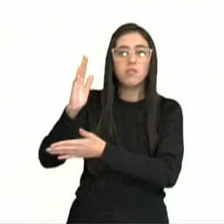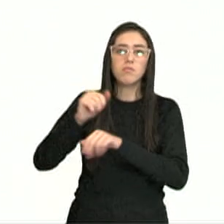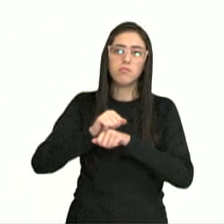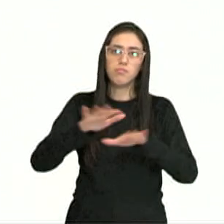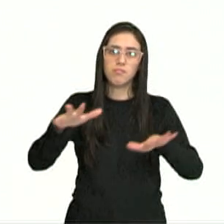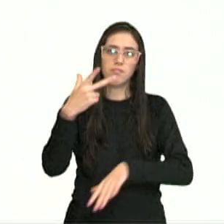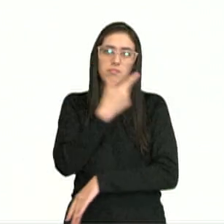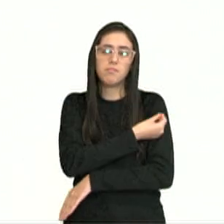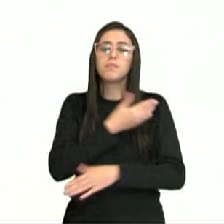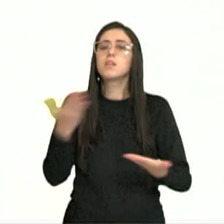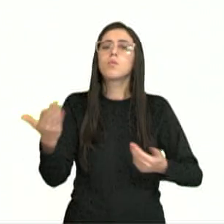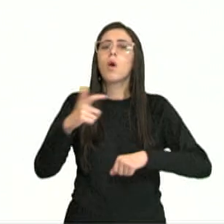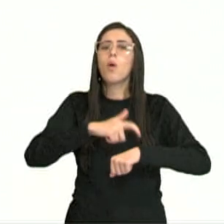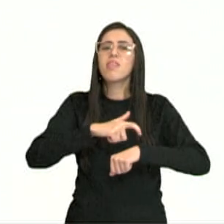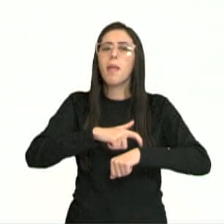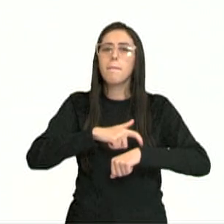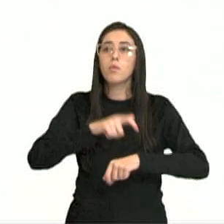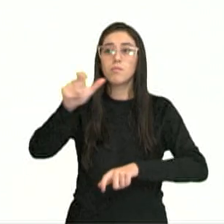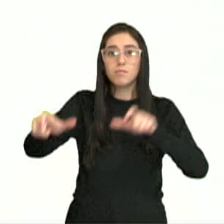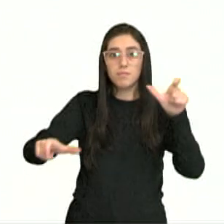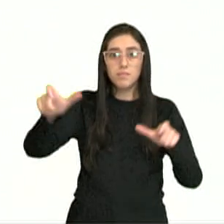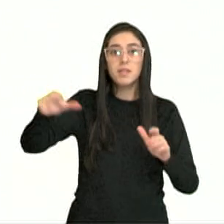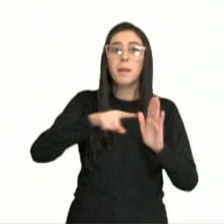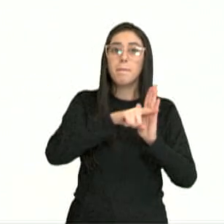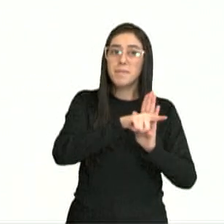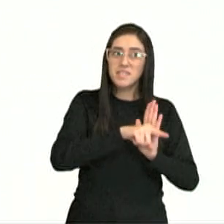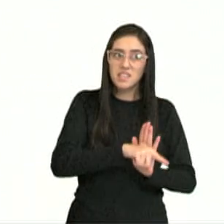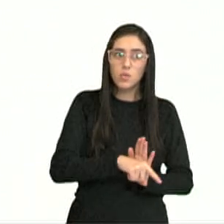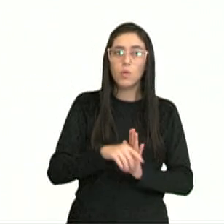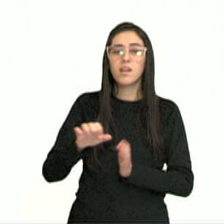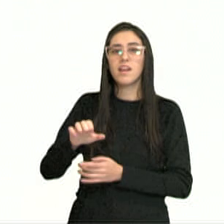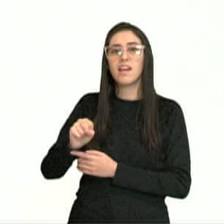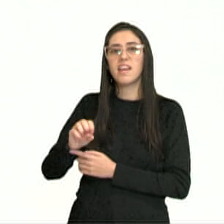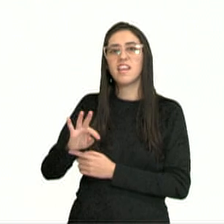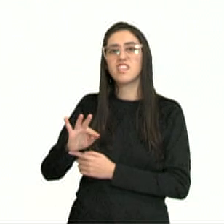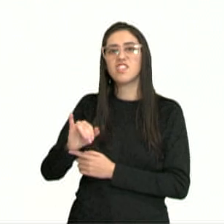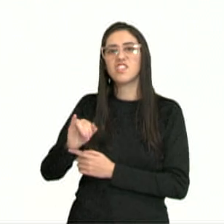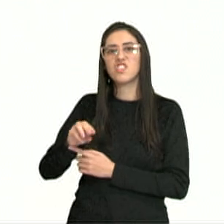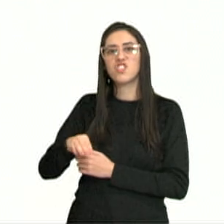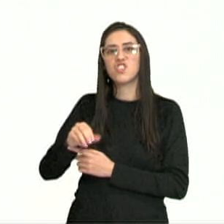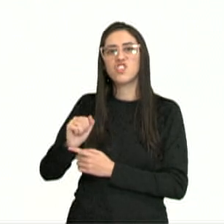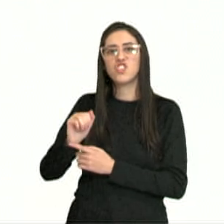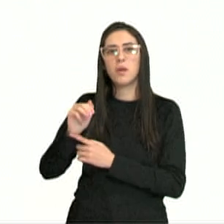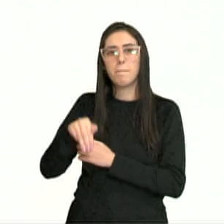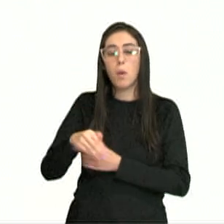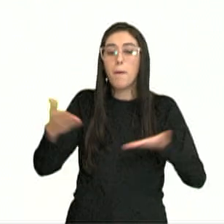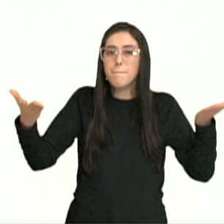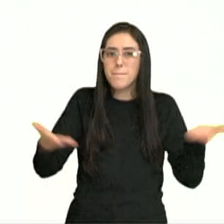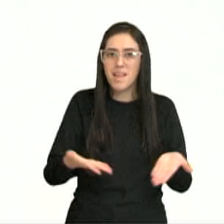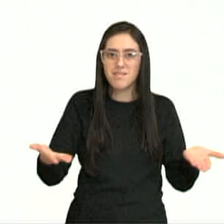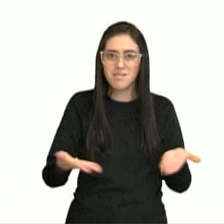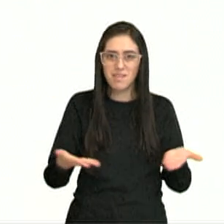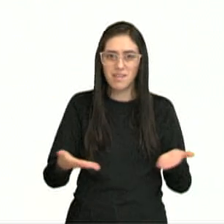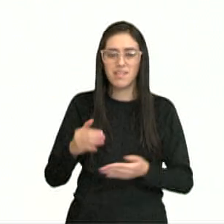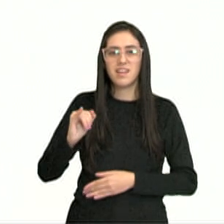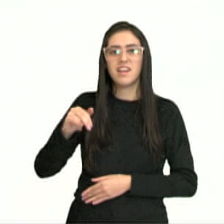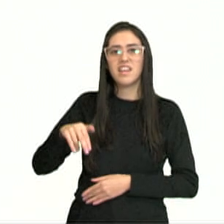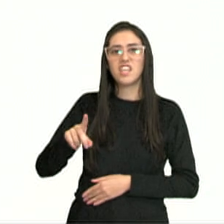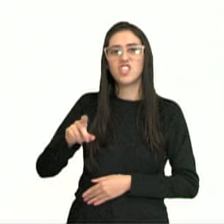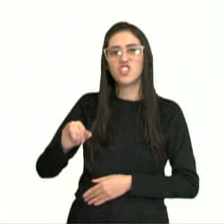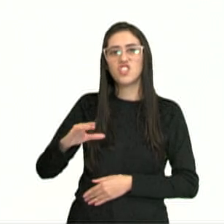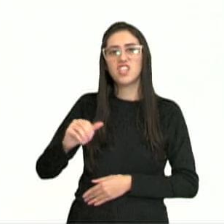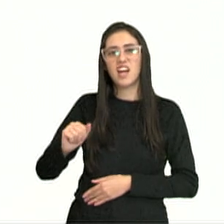é o tempo? Os pesquisadores estimam. Tempo presente. Modo indicativo. É uma certeza?